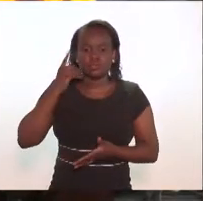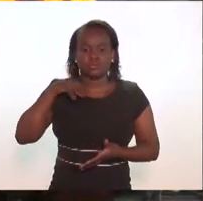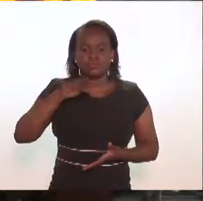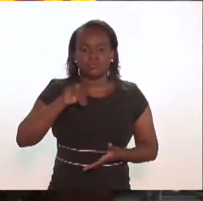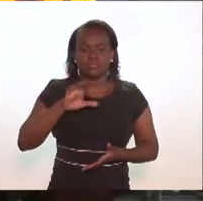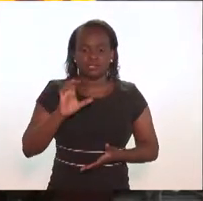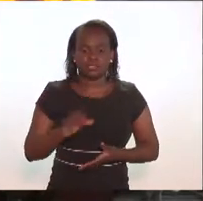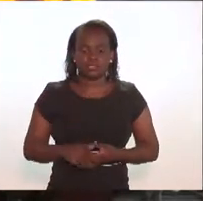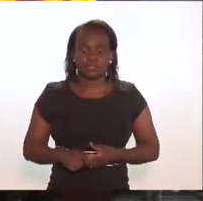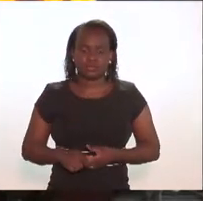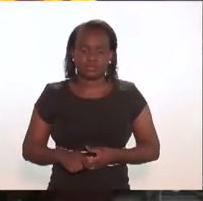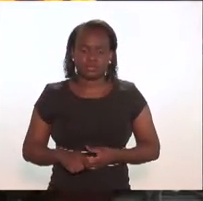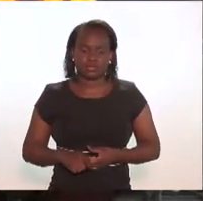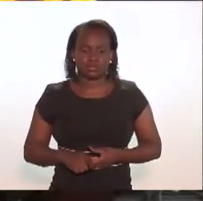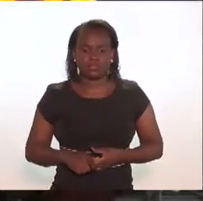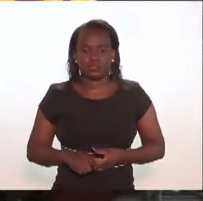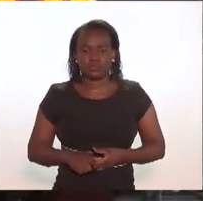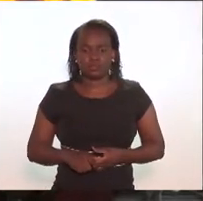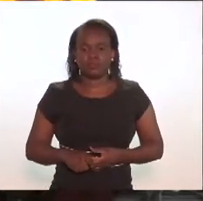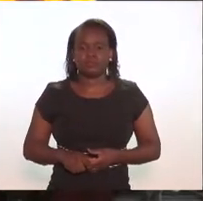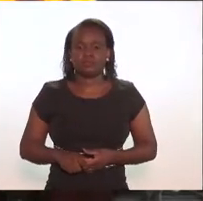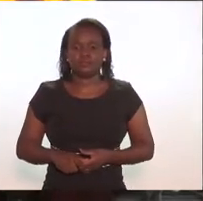Mink.